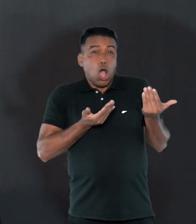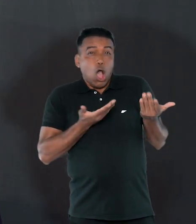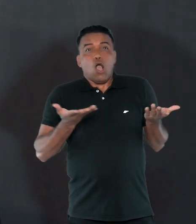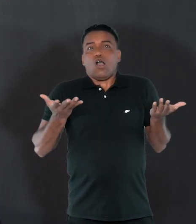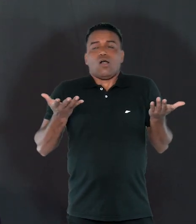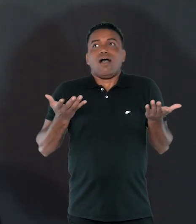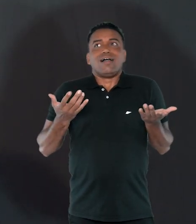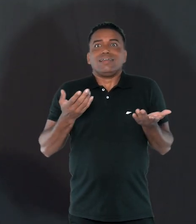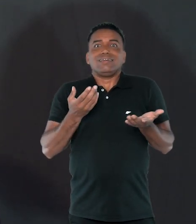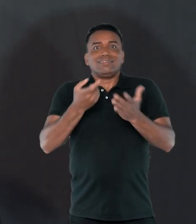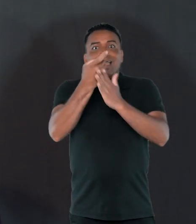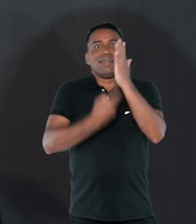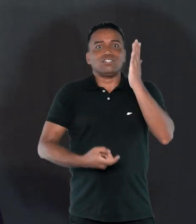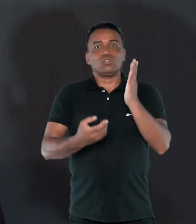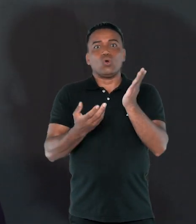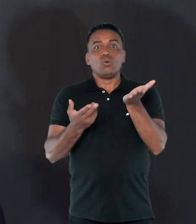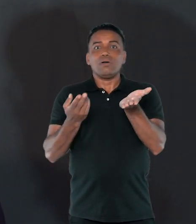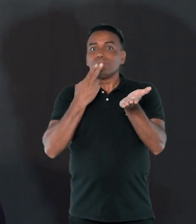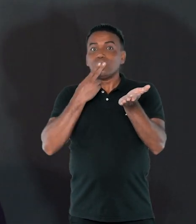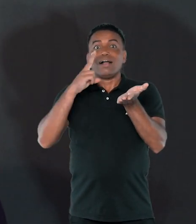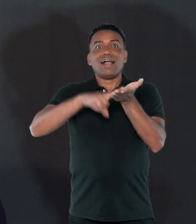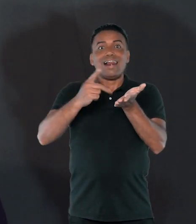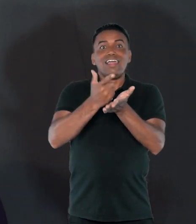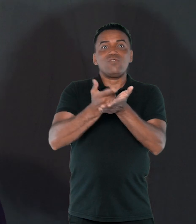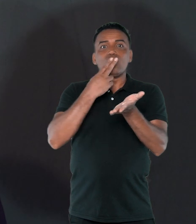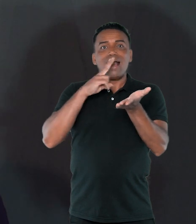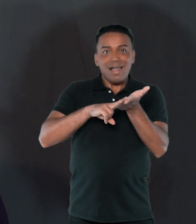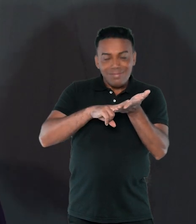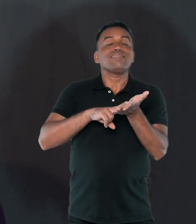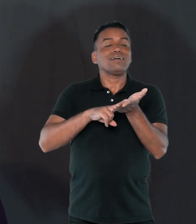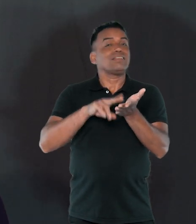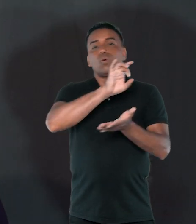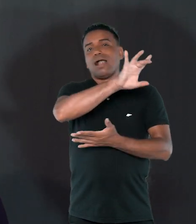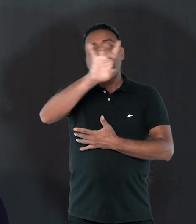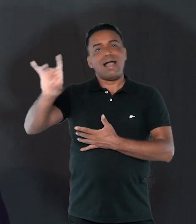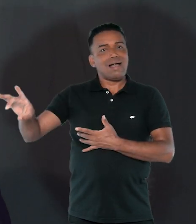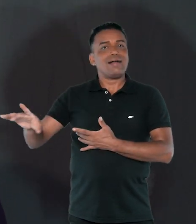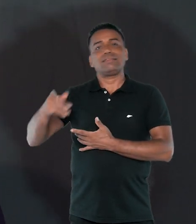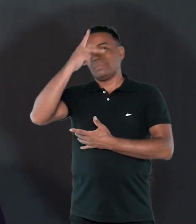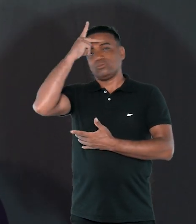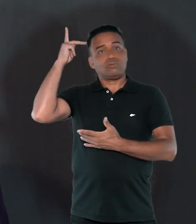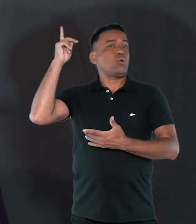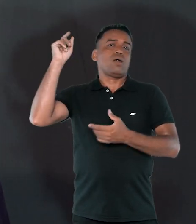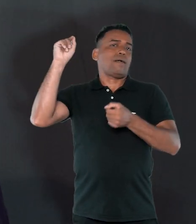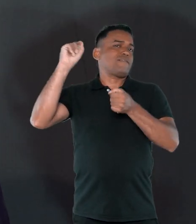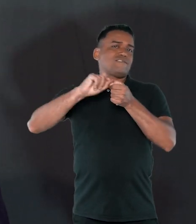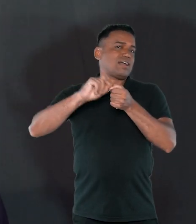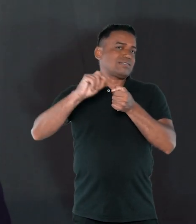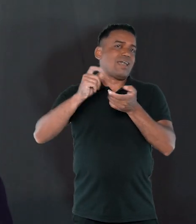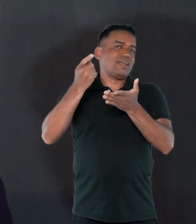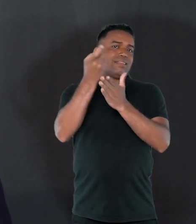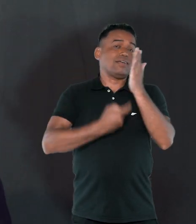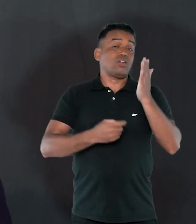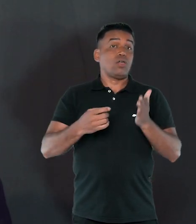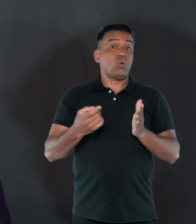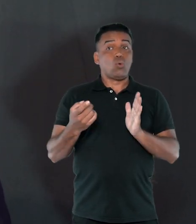no livro das cartas, nessa coletânea, em que cada um podia escrever, cada autor podia escrever para alguém, e eu fui a única que